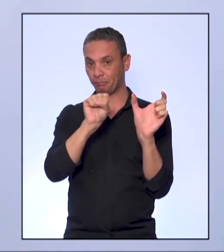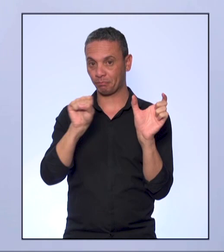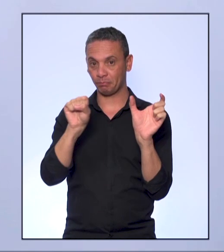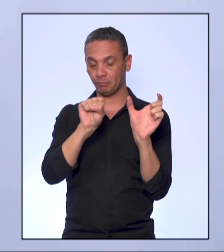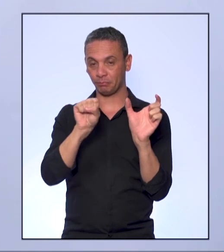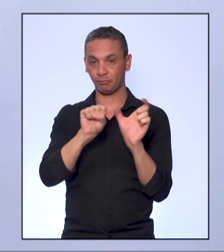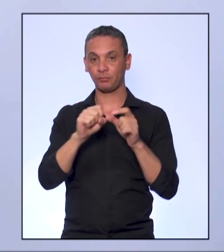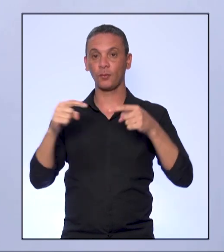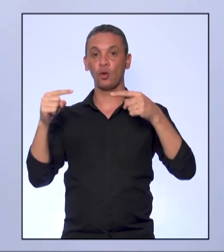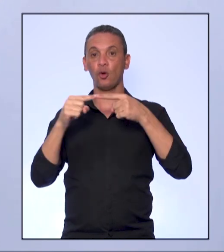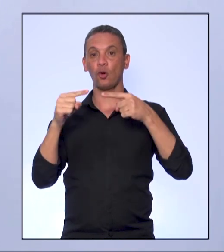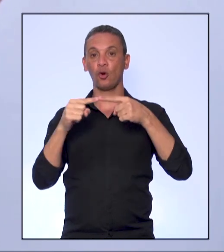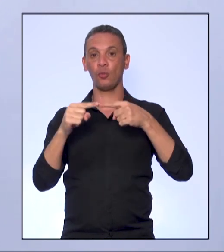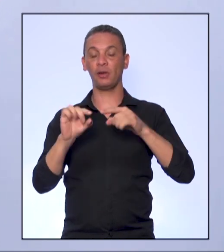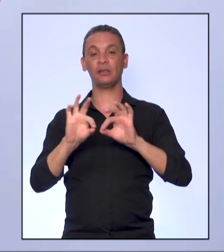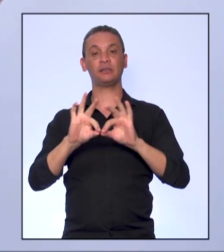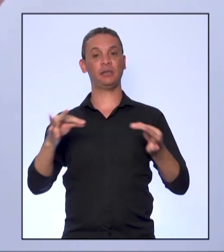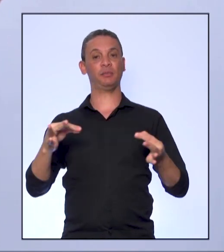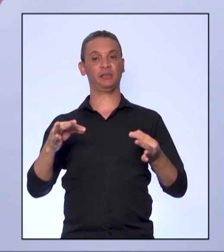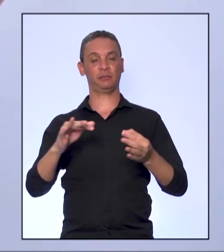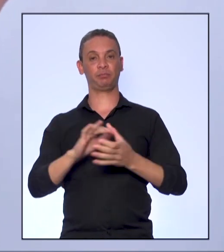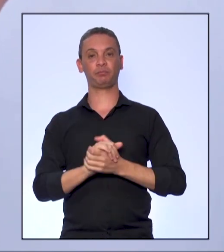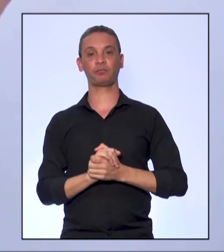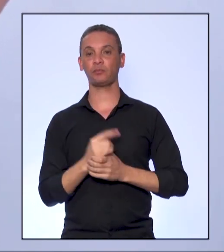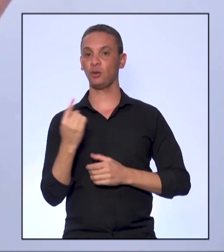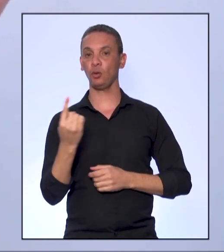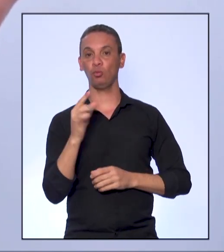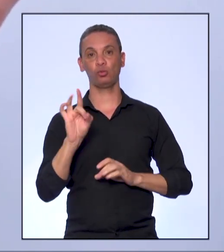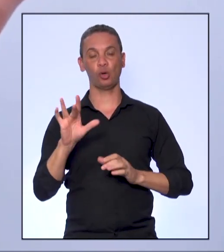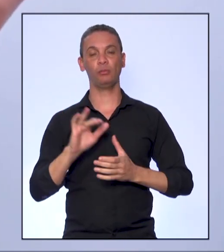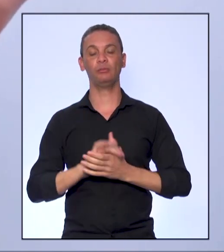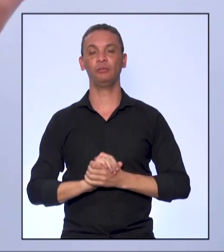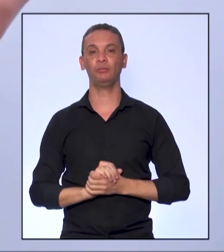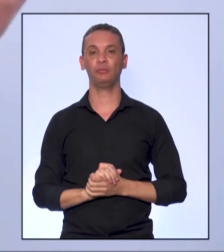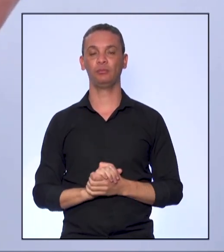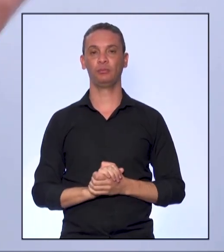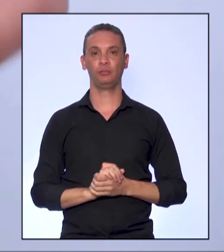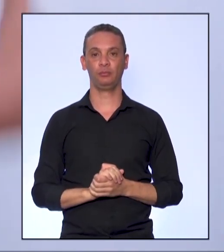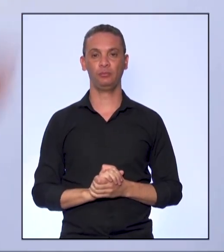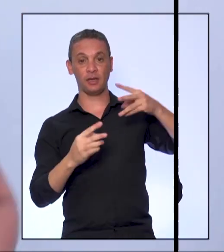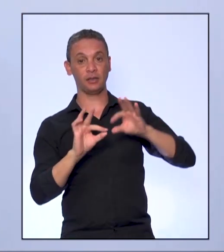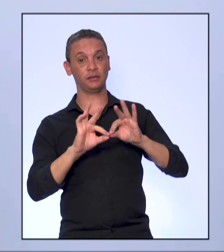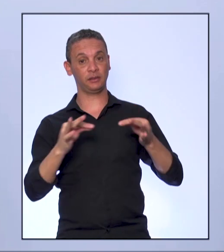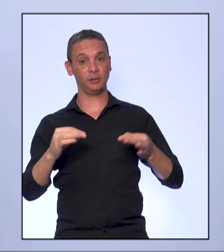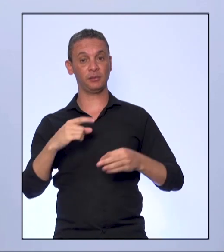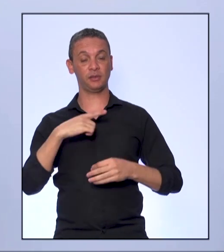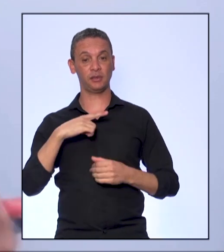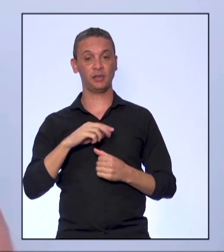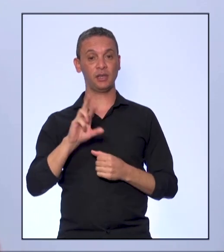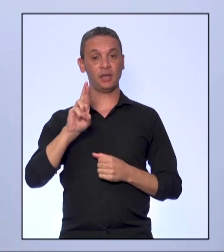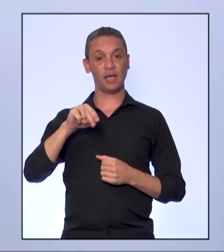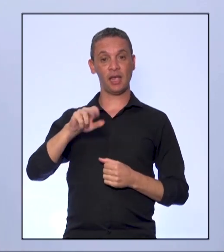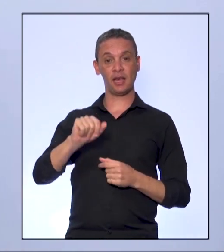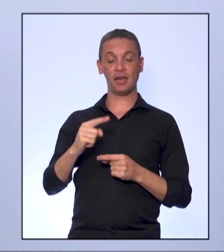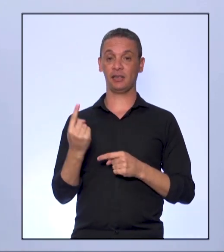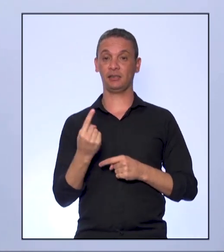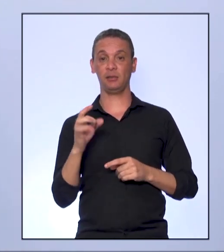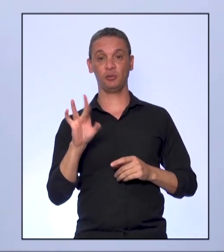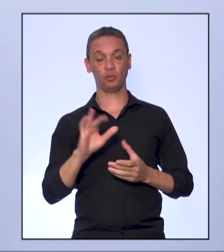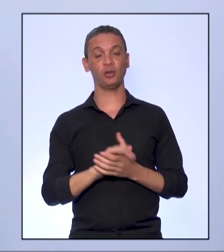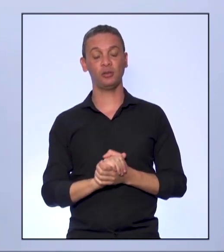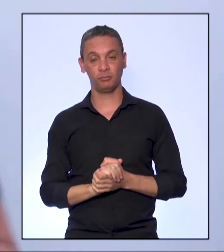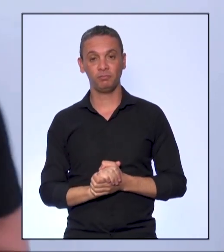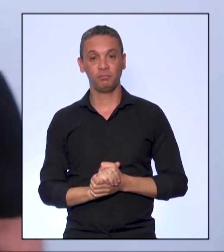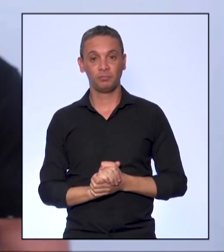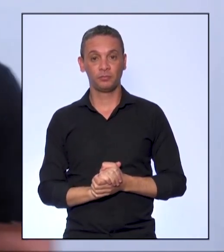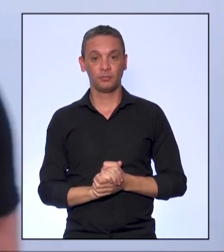dizer de cadeia simples. Eu sei, presta atenção. Para a estrutura viral pode mudar isso, então